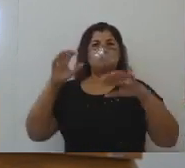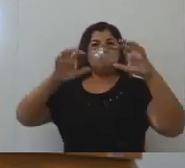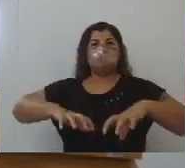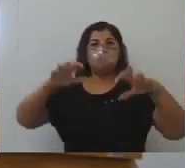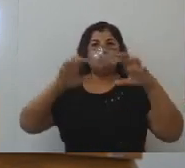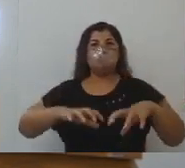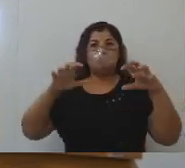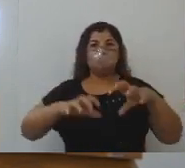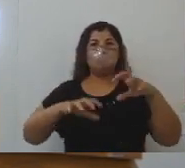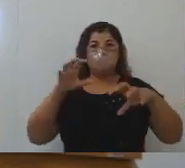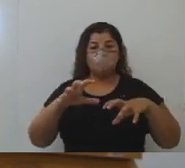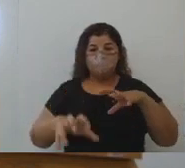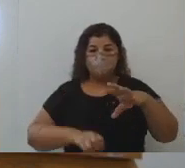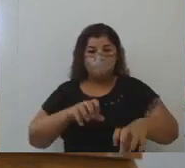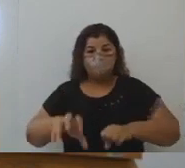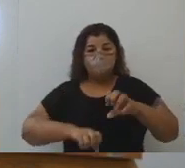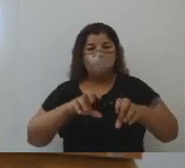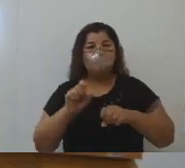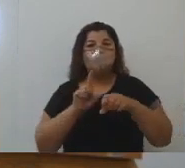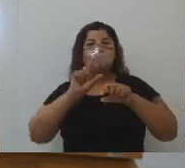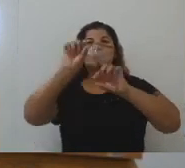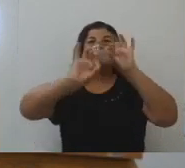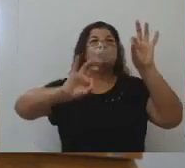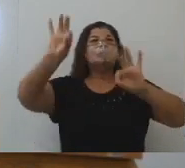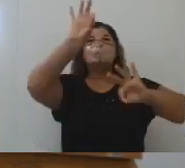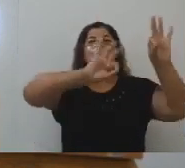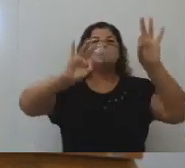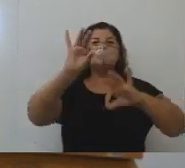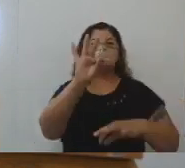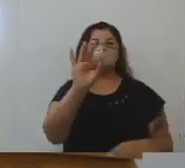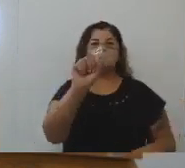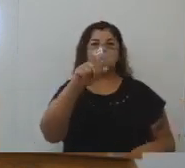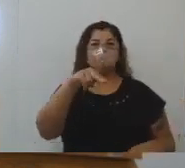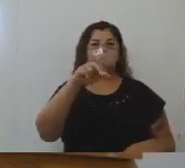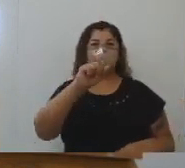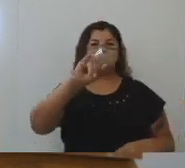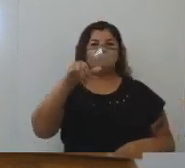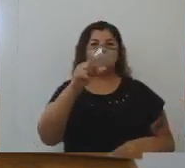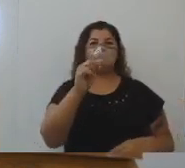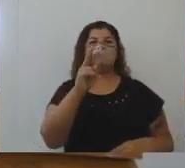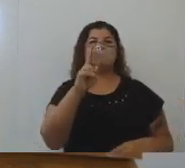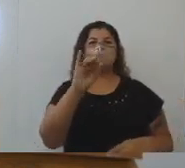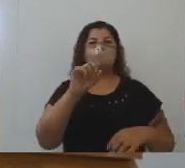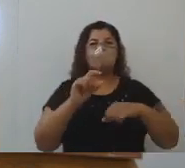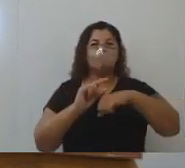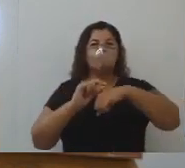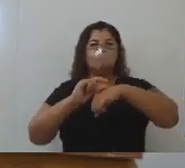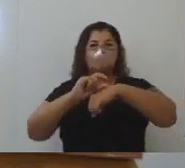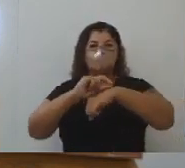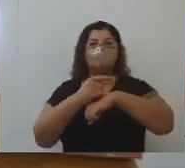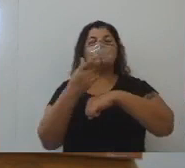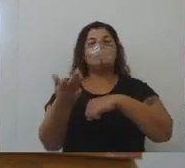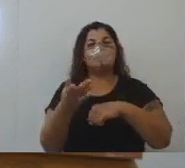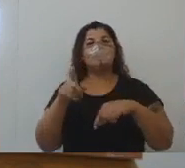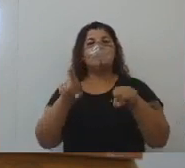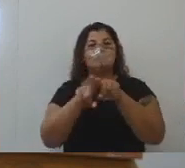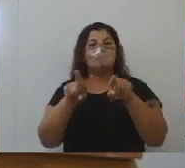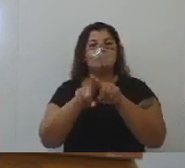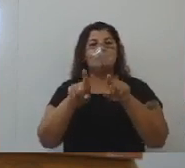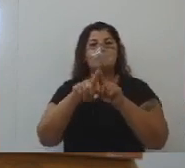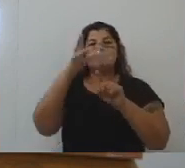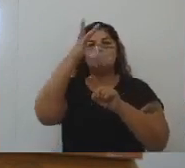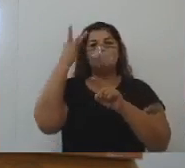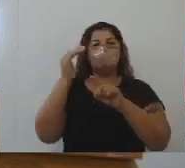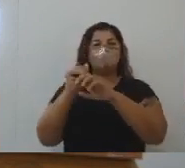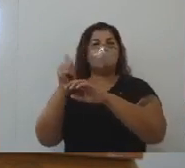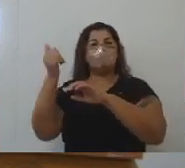chuva para caçar as famosas tanajuras. Mais estranhamento causará ao estrangeiro, ou seja, a pessoa